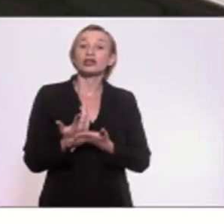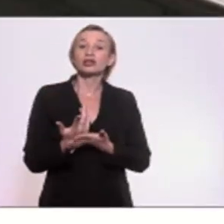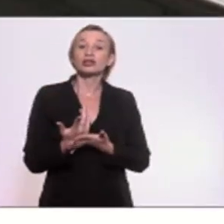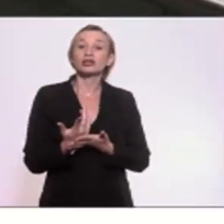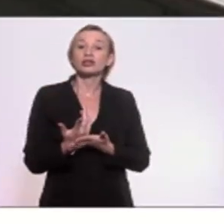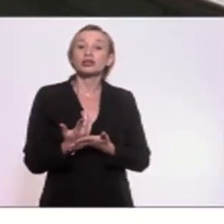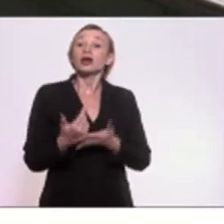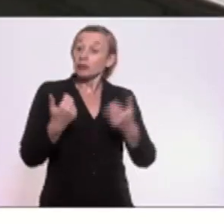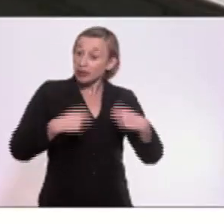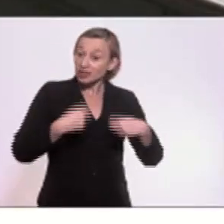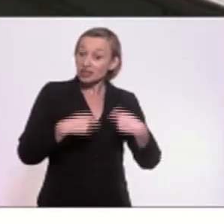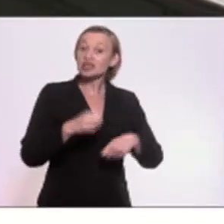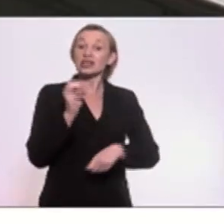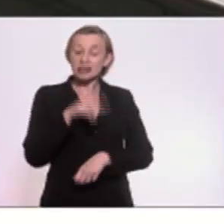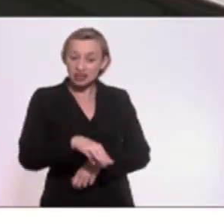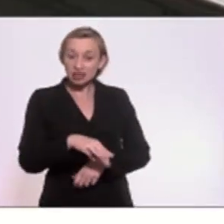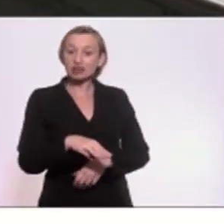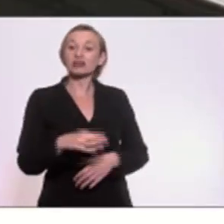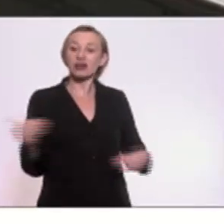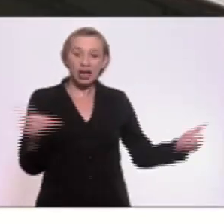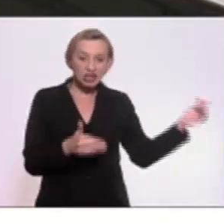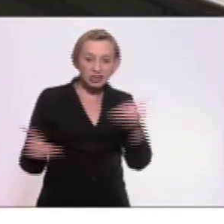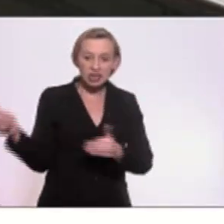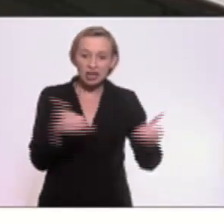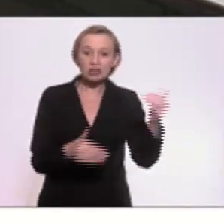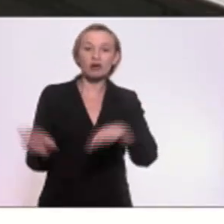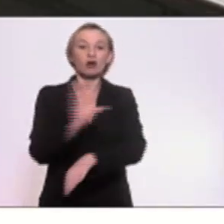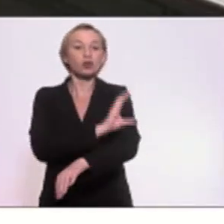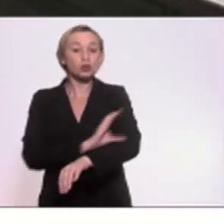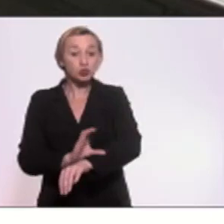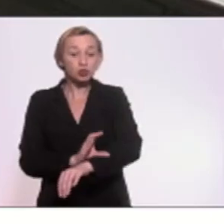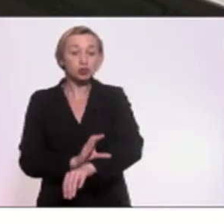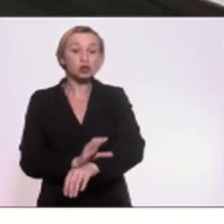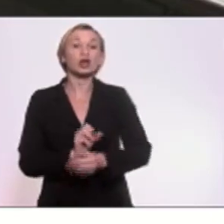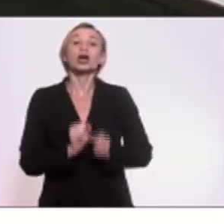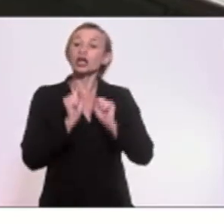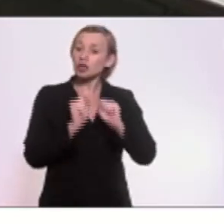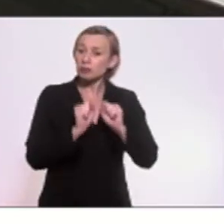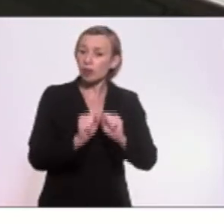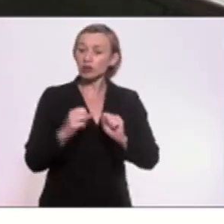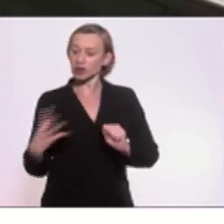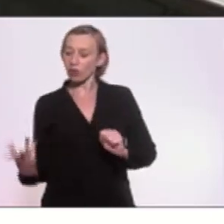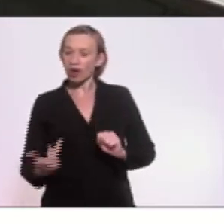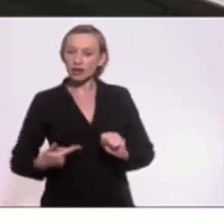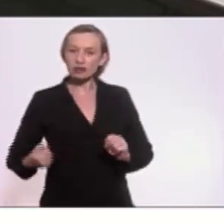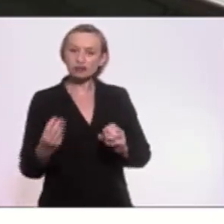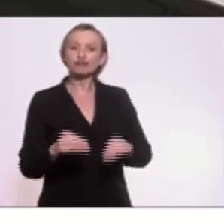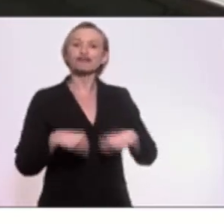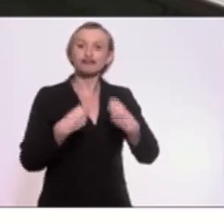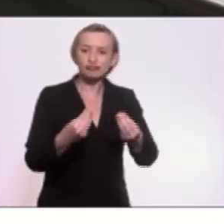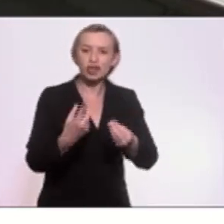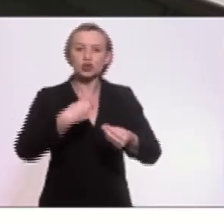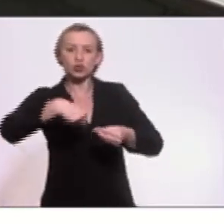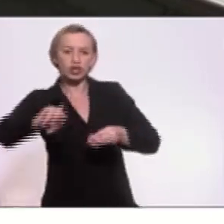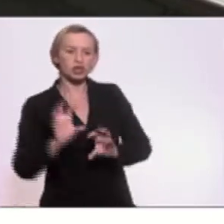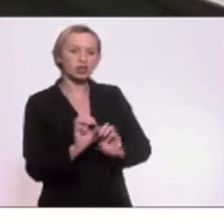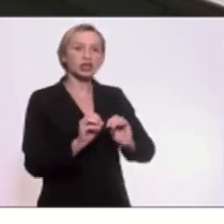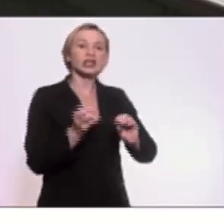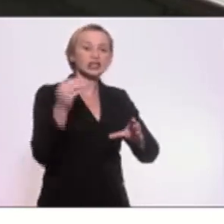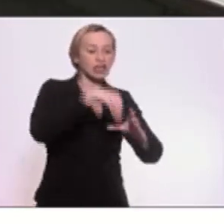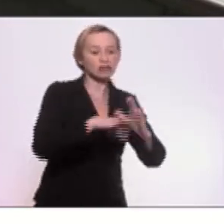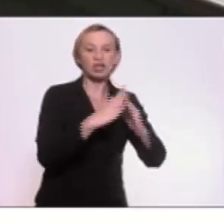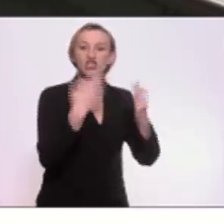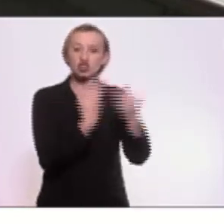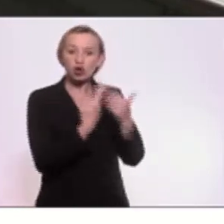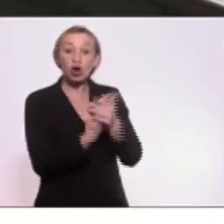ter, sim, um acesso a bens culturais que possa qualificar a sua ida à sala de aula, porque